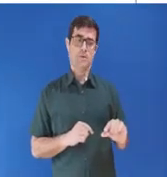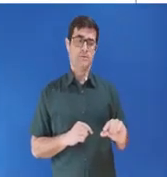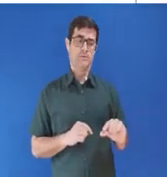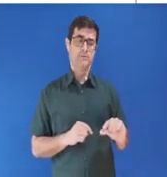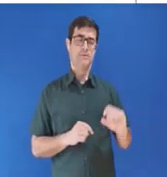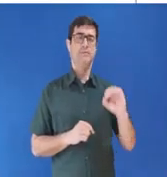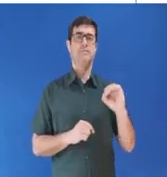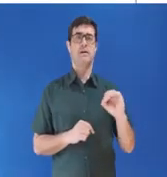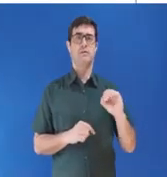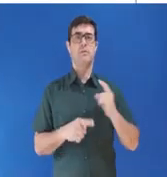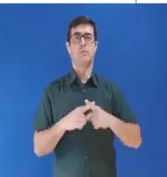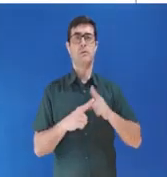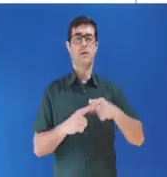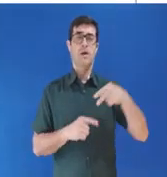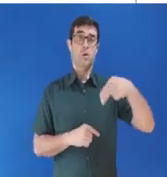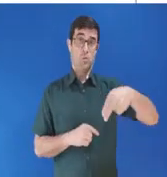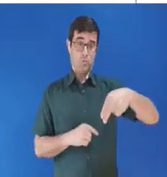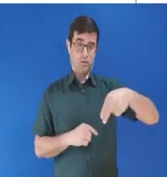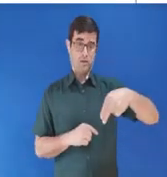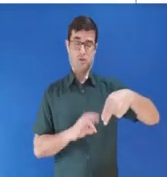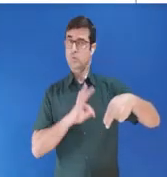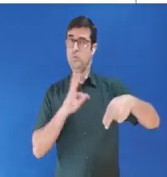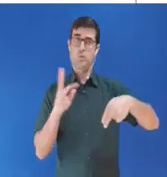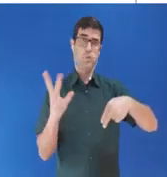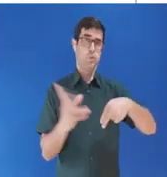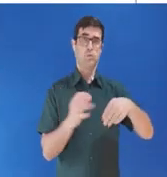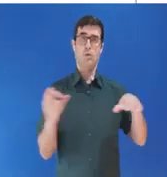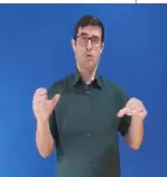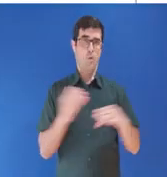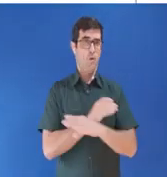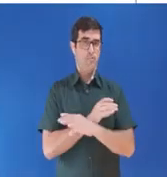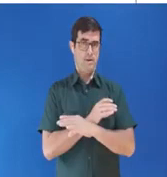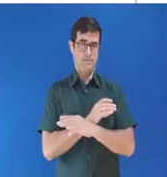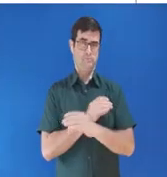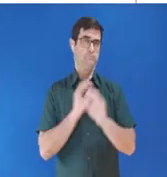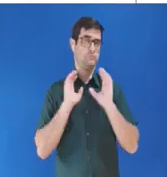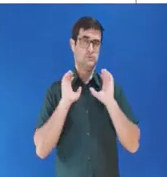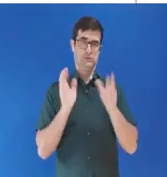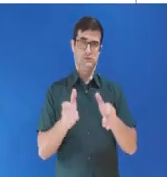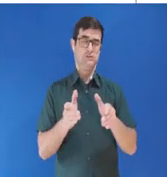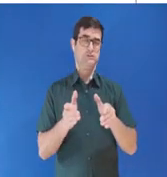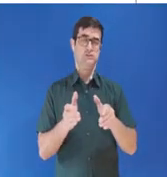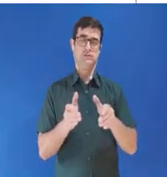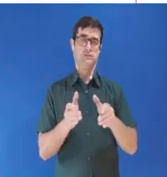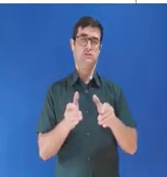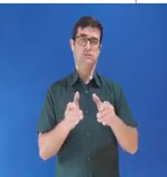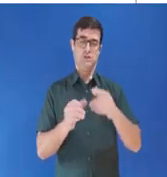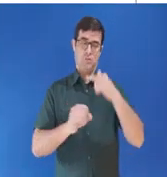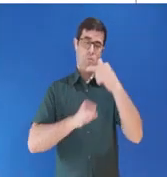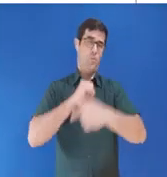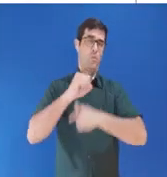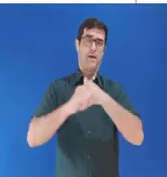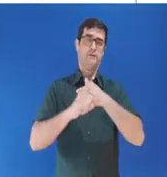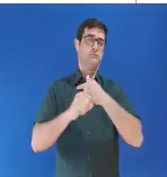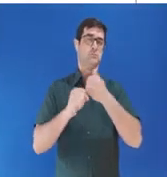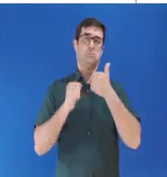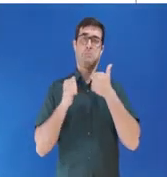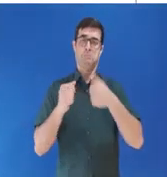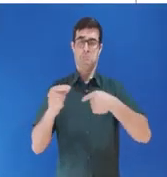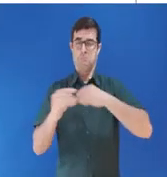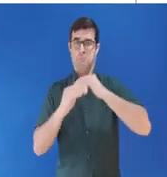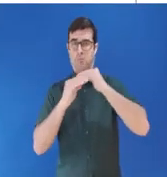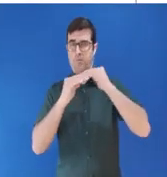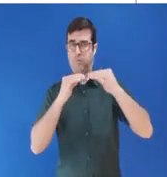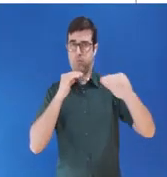ele tem o seu octeto completo, então ele é um átomo extremamente estável. E, além disso, quando eu